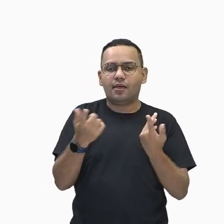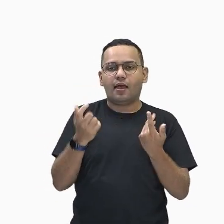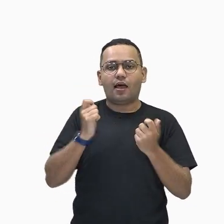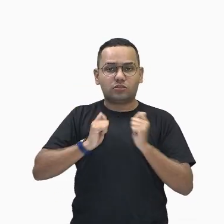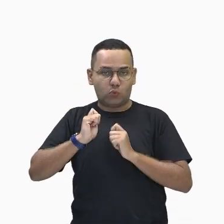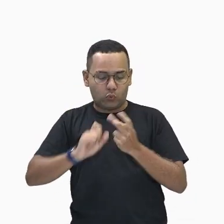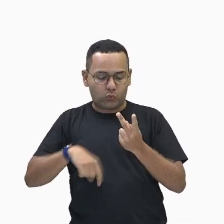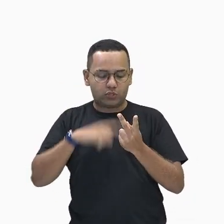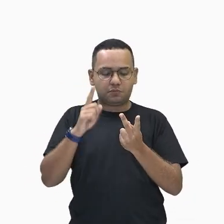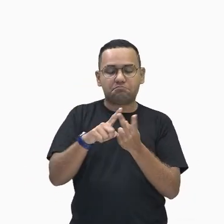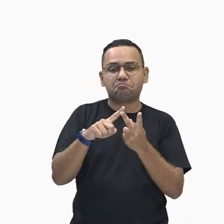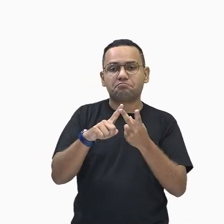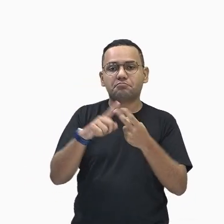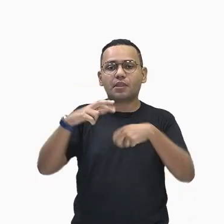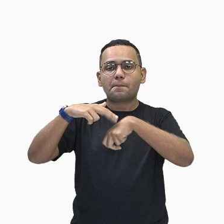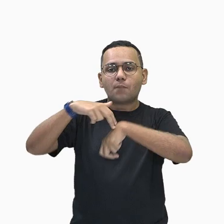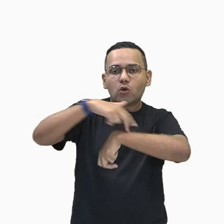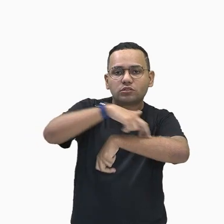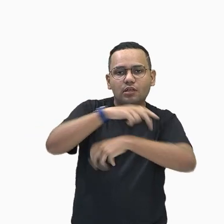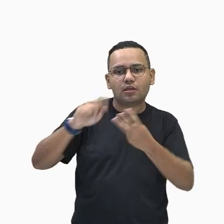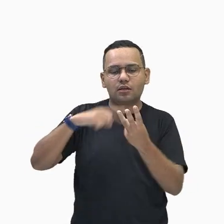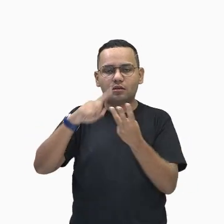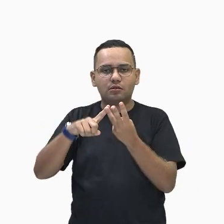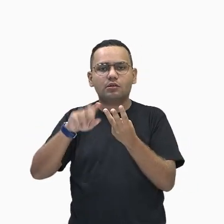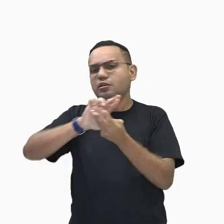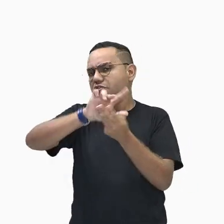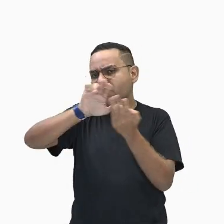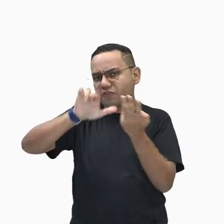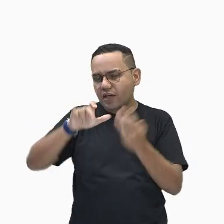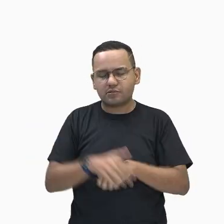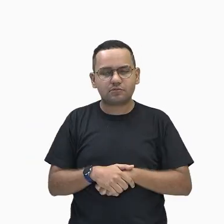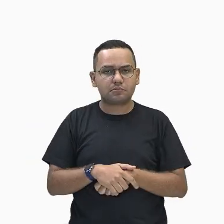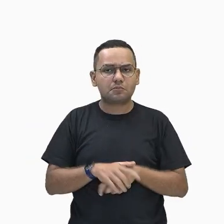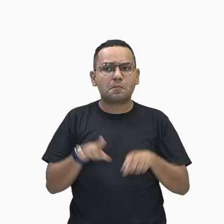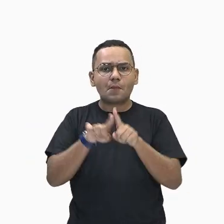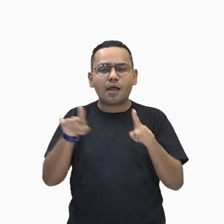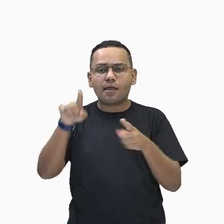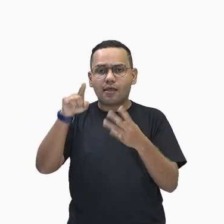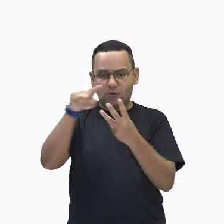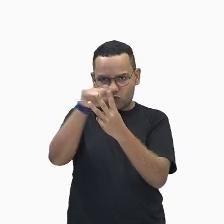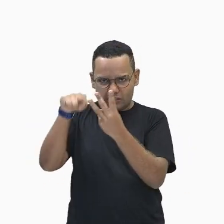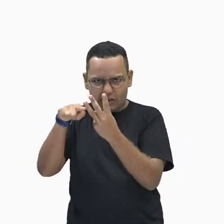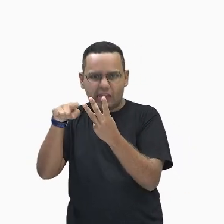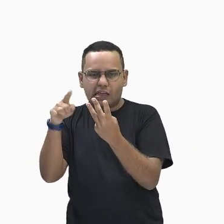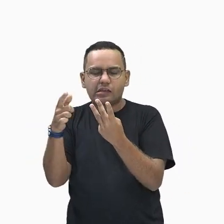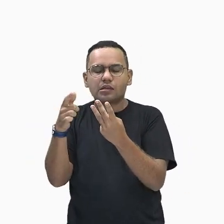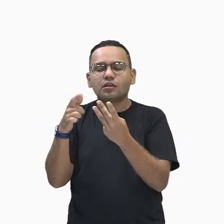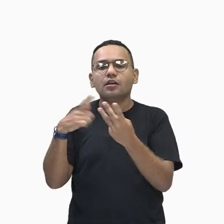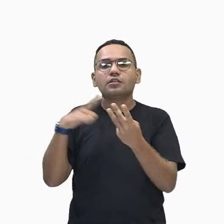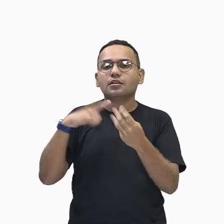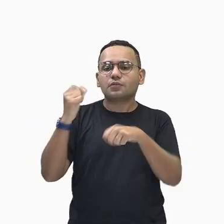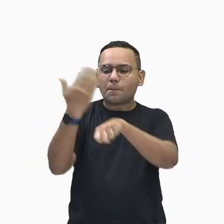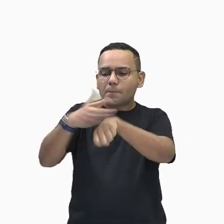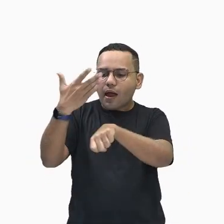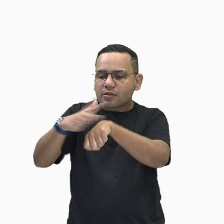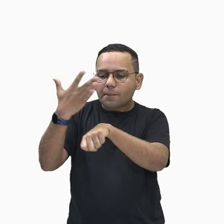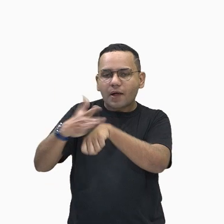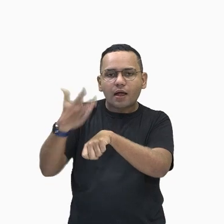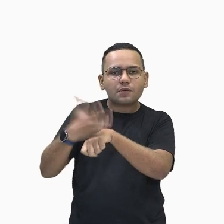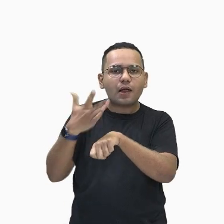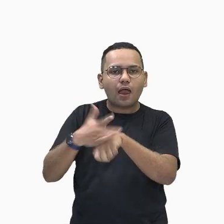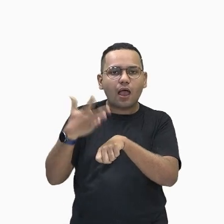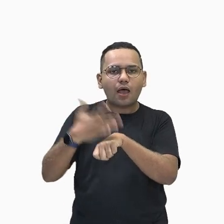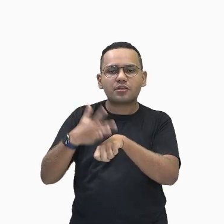eh aquela vida aquela rotina de exercícios né alguns pode ser resultado ali do